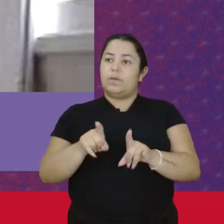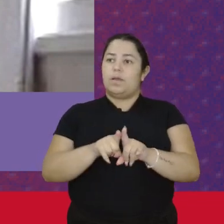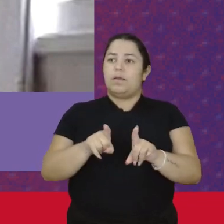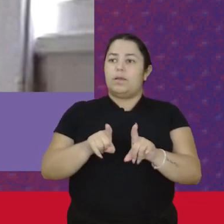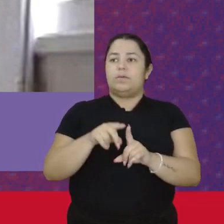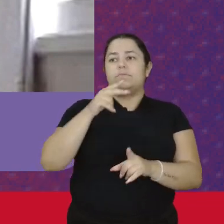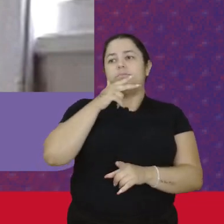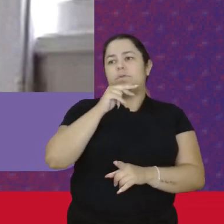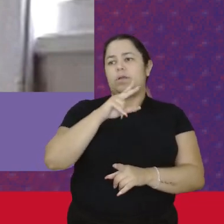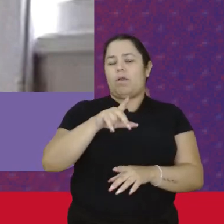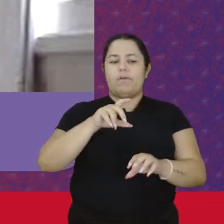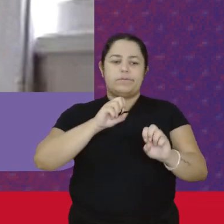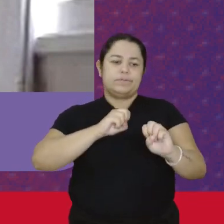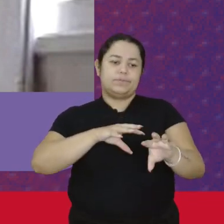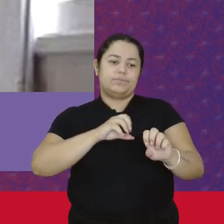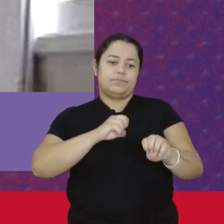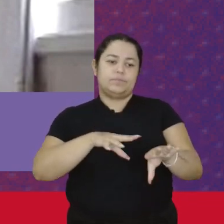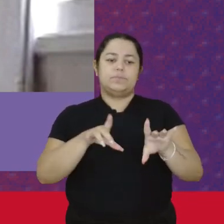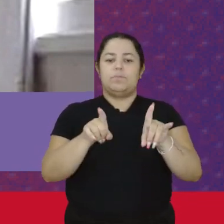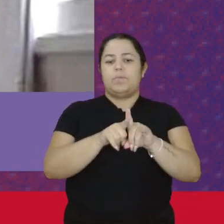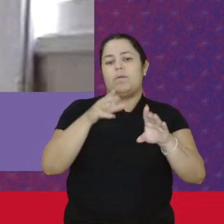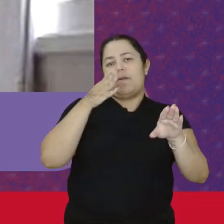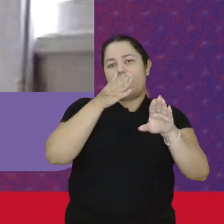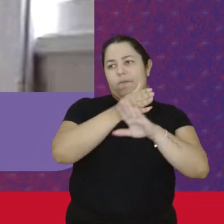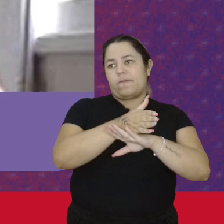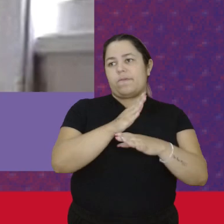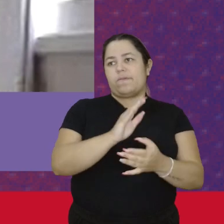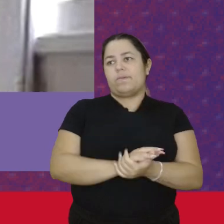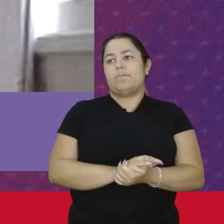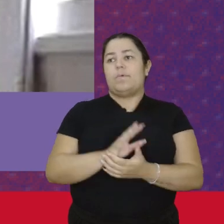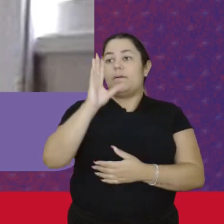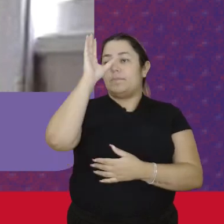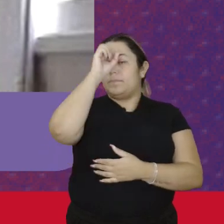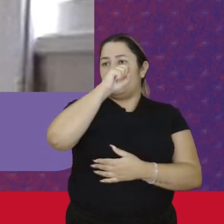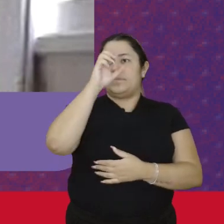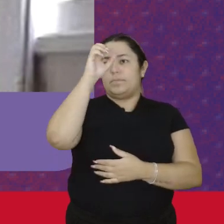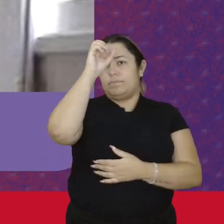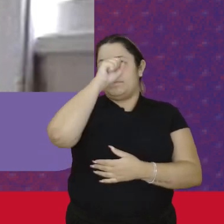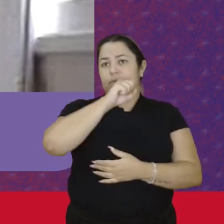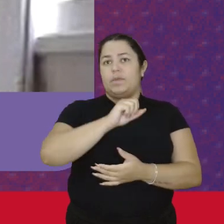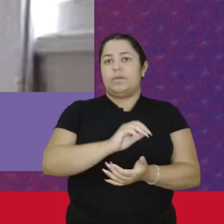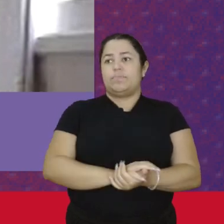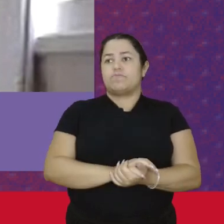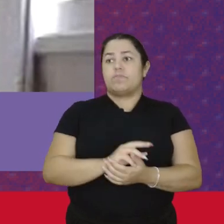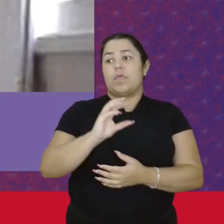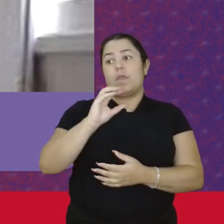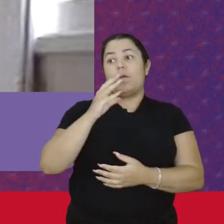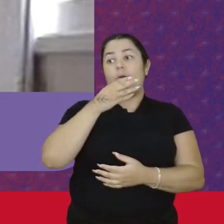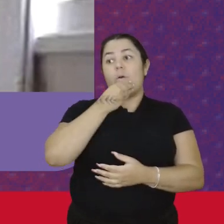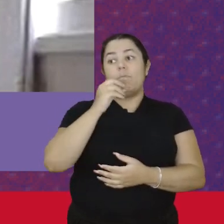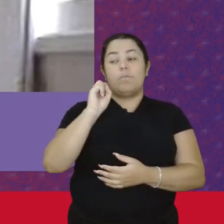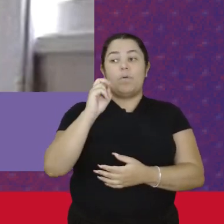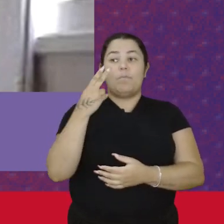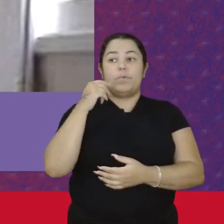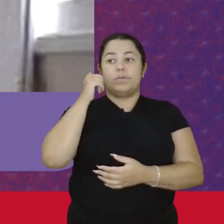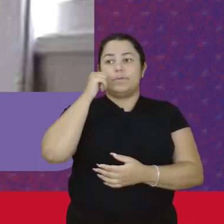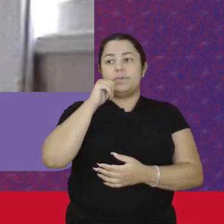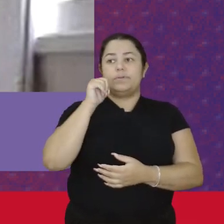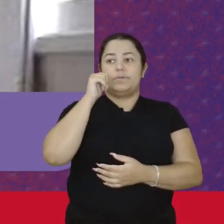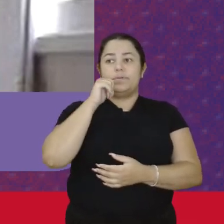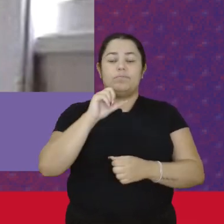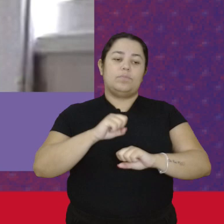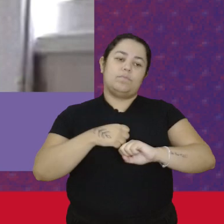nossa educação, que acesso, que as crianças vão aprender, o que é ser homem, ser mulher, que é uma